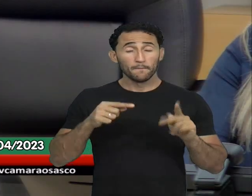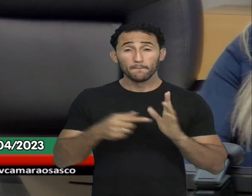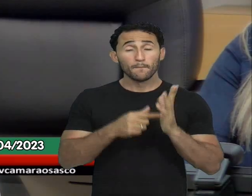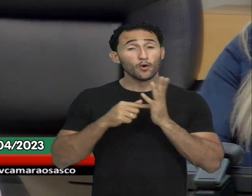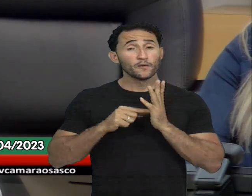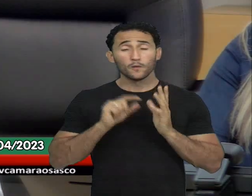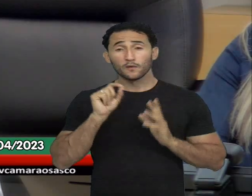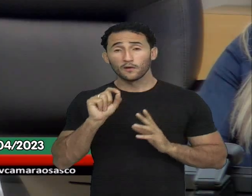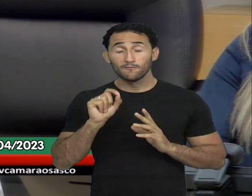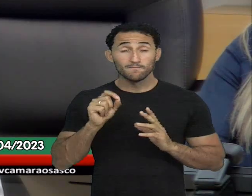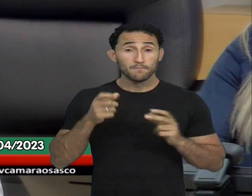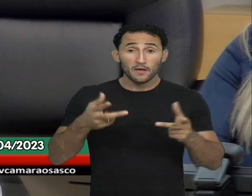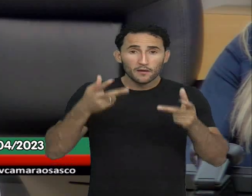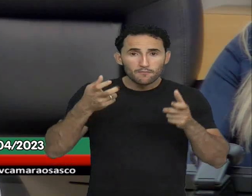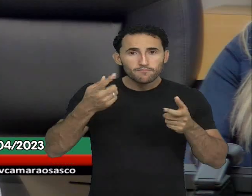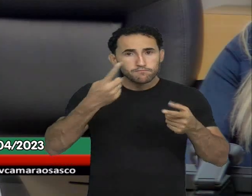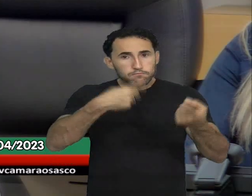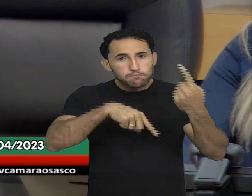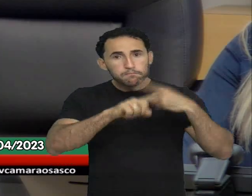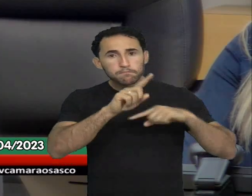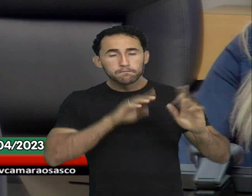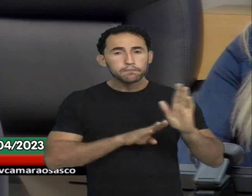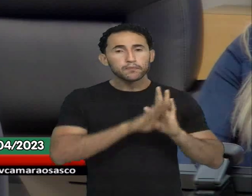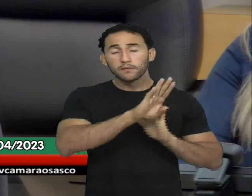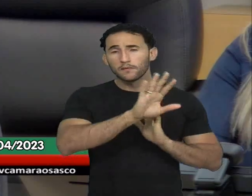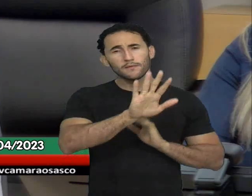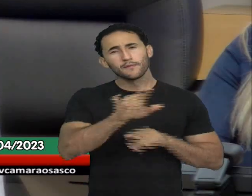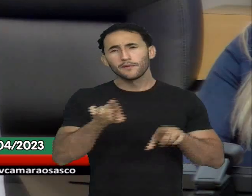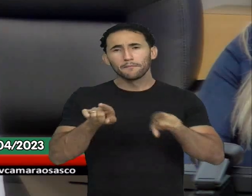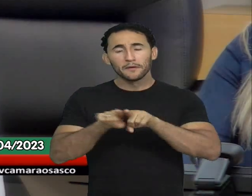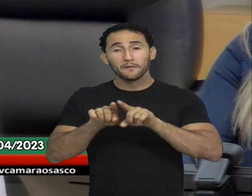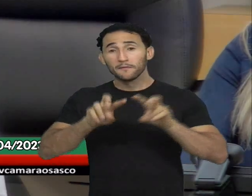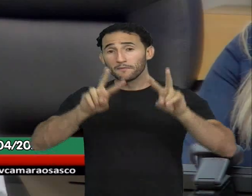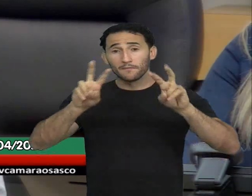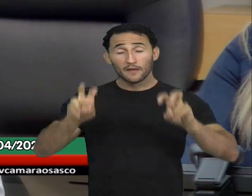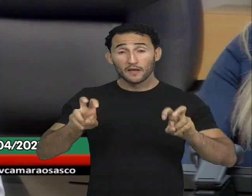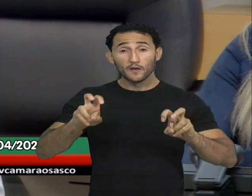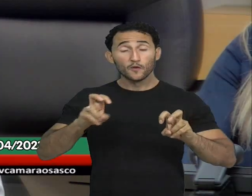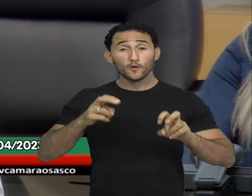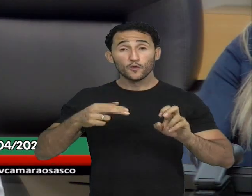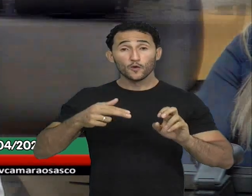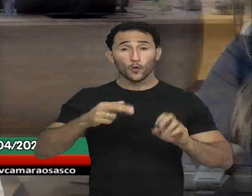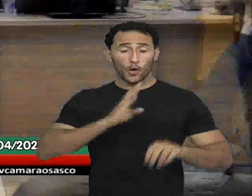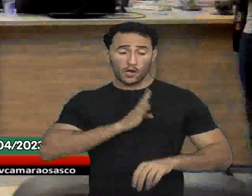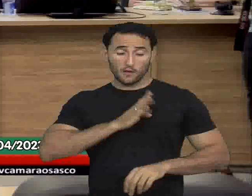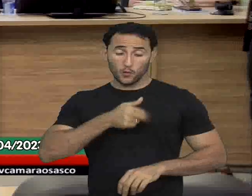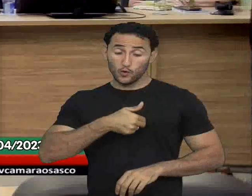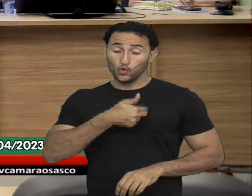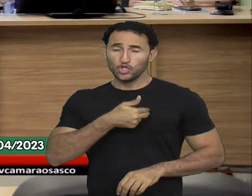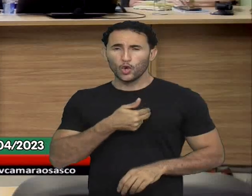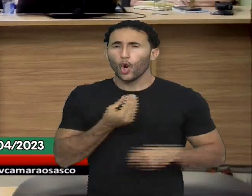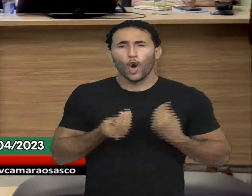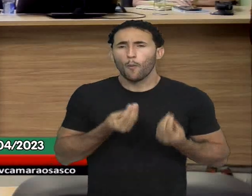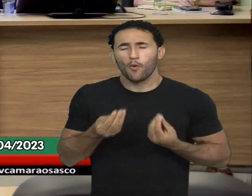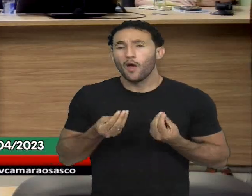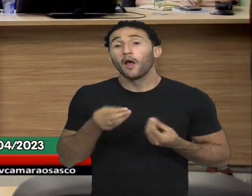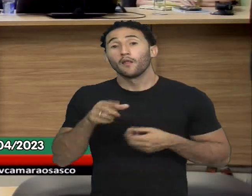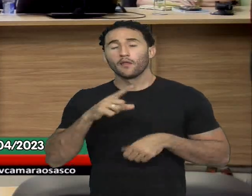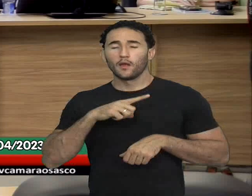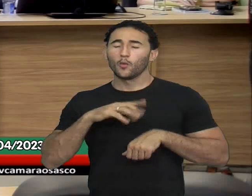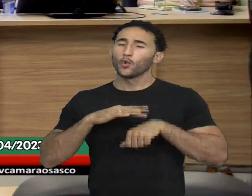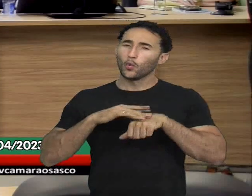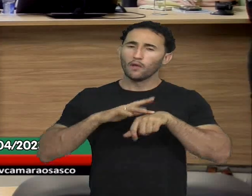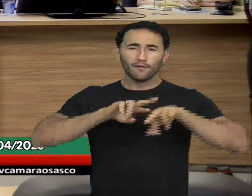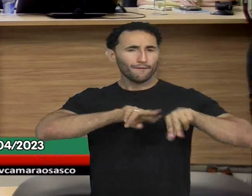reflexos disso são notáveis. Eu falo também pela cirurgia vascular, né? Uma doença que é muito prevalente, também a doença